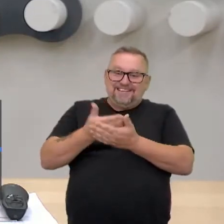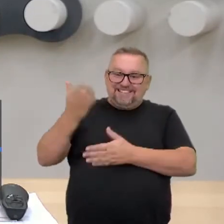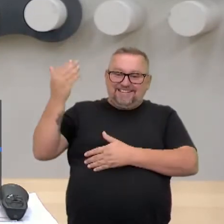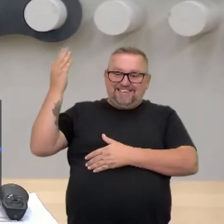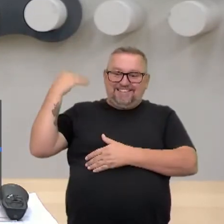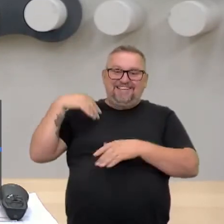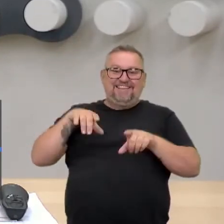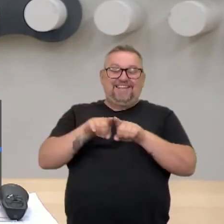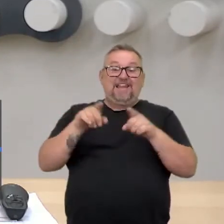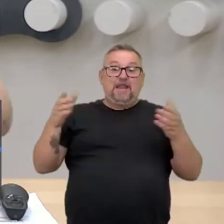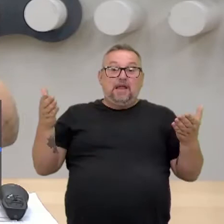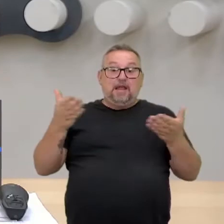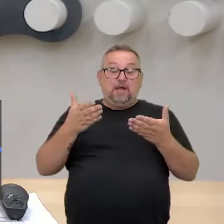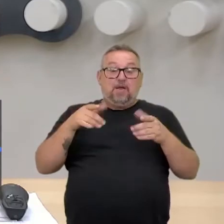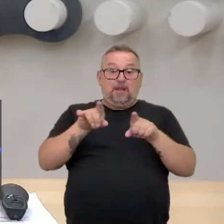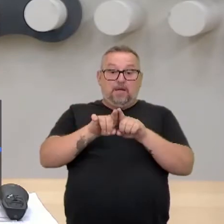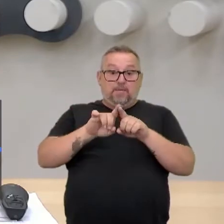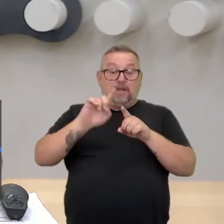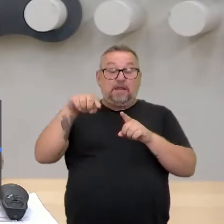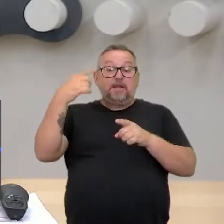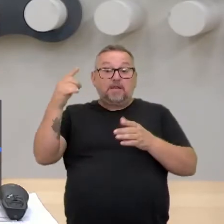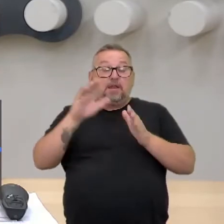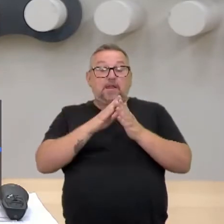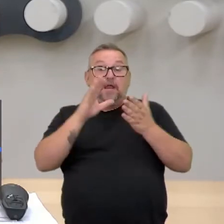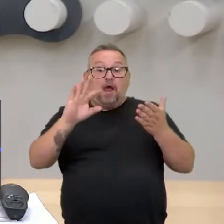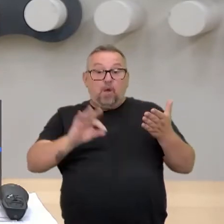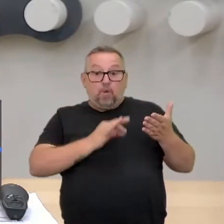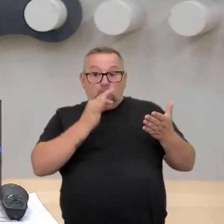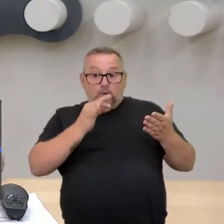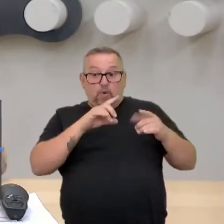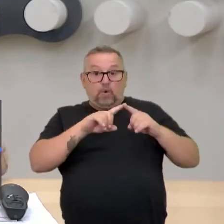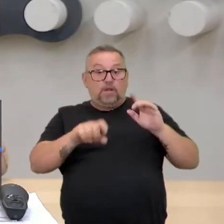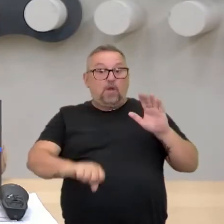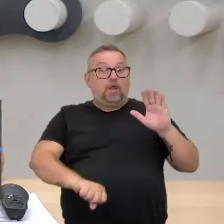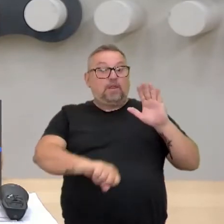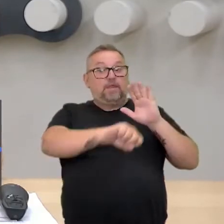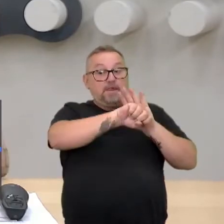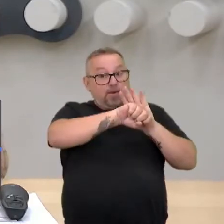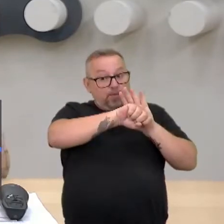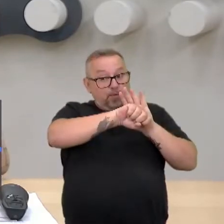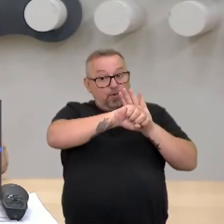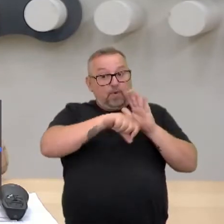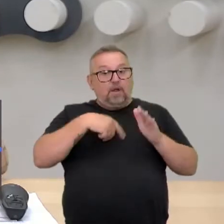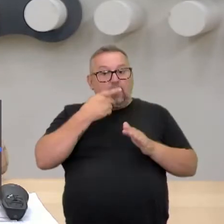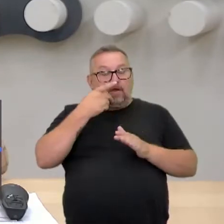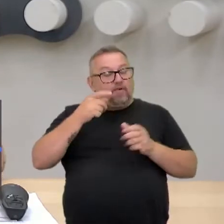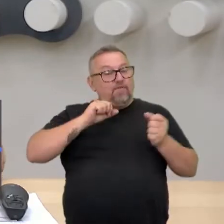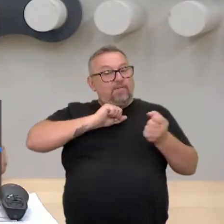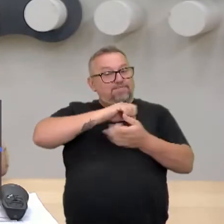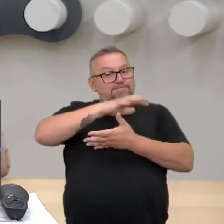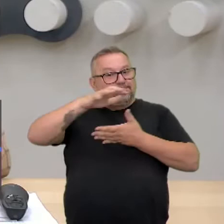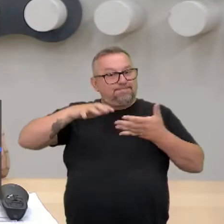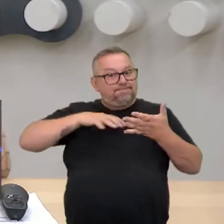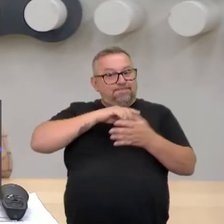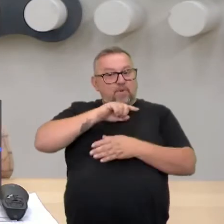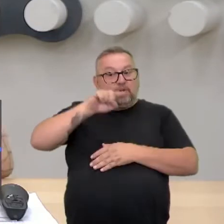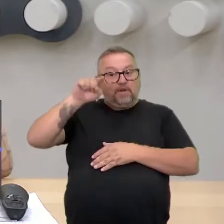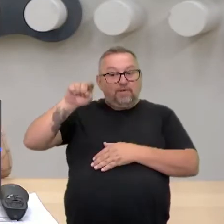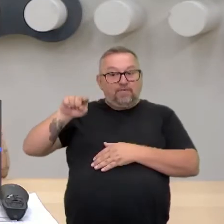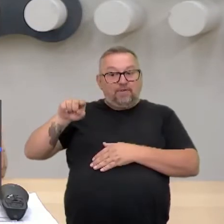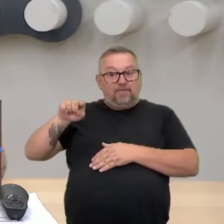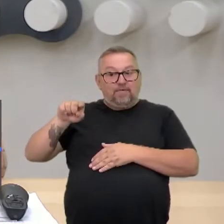é ir para além desses autores que são autores símbolo disso que a gente chama revolução científica então